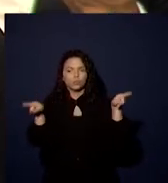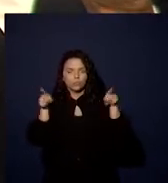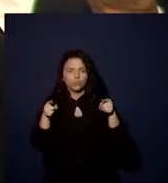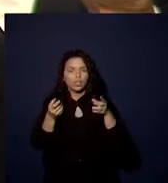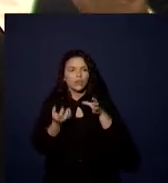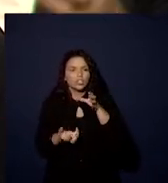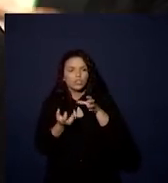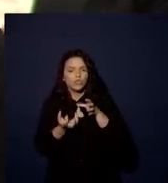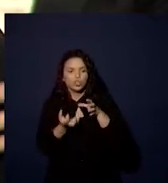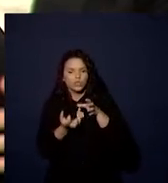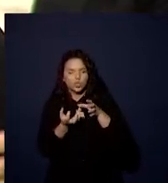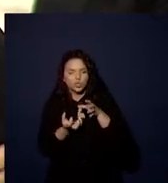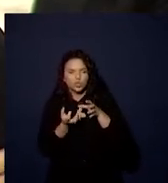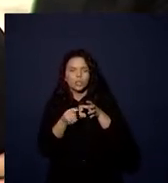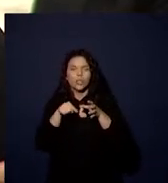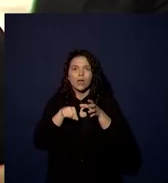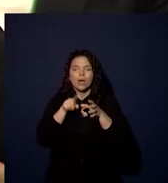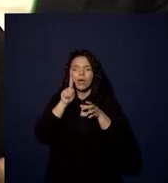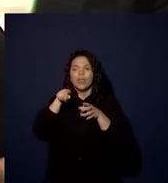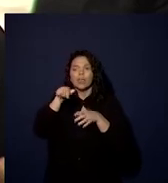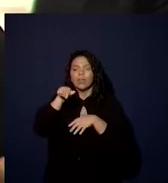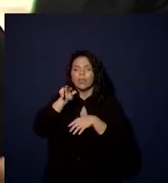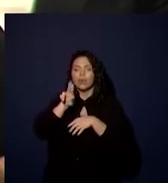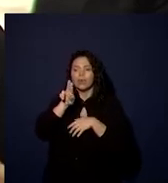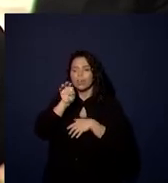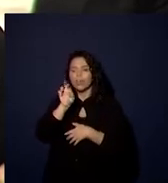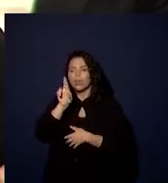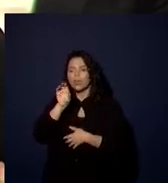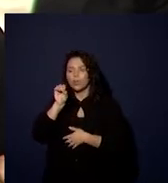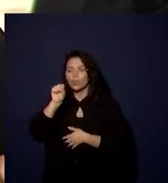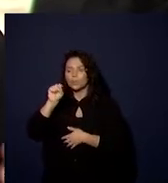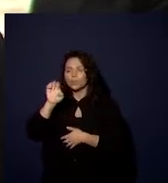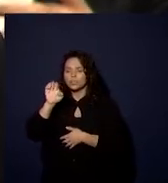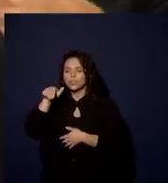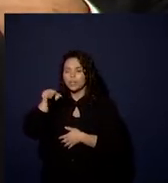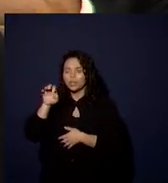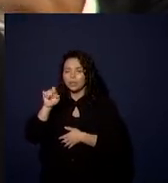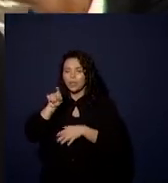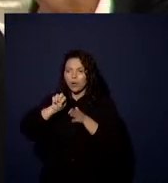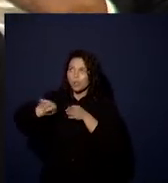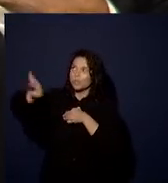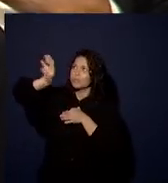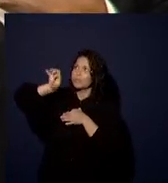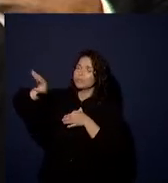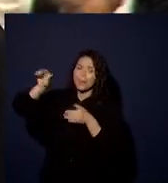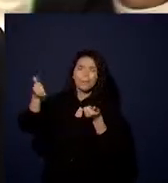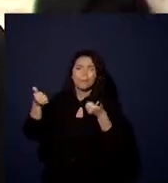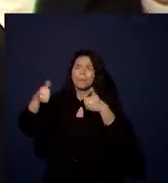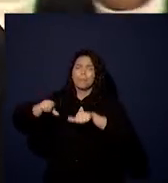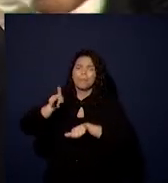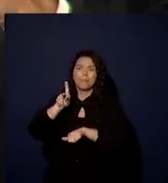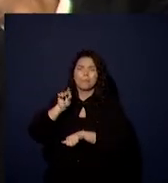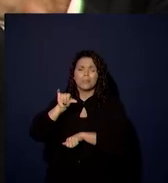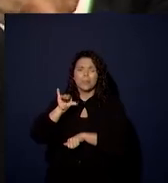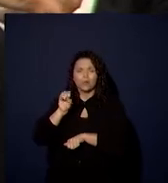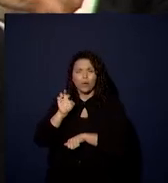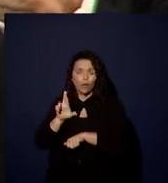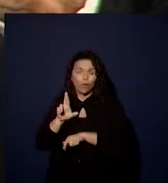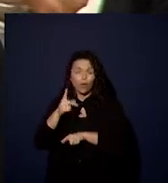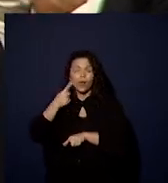que ainda era pior e no caso de Brasília nós então instalamos em cada